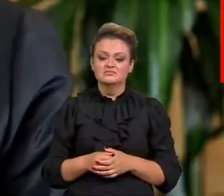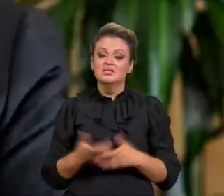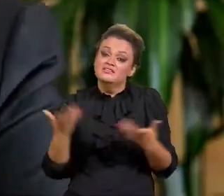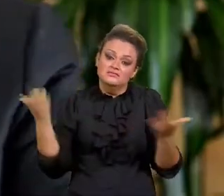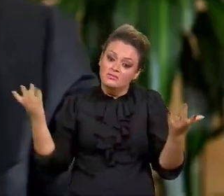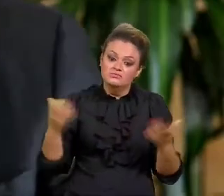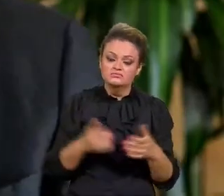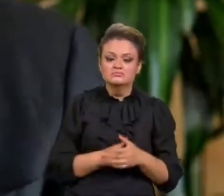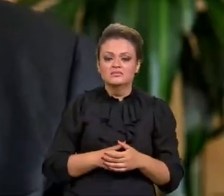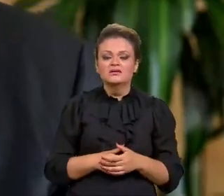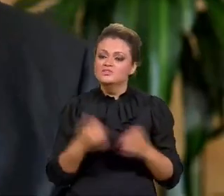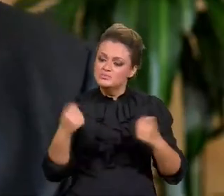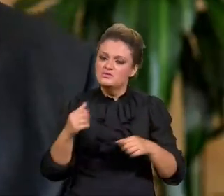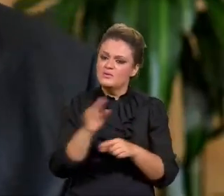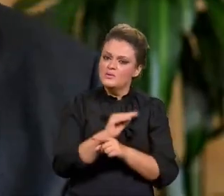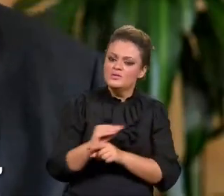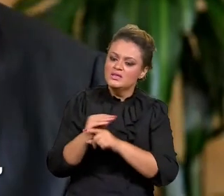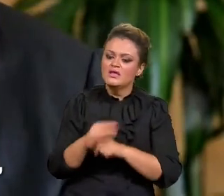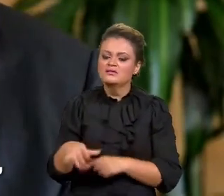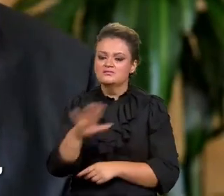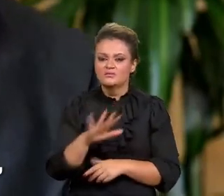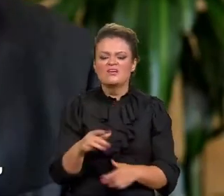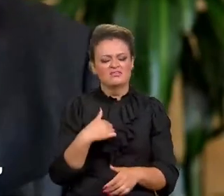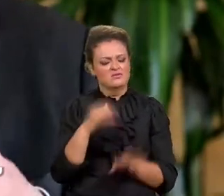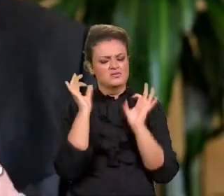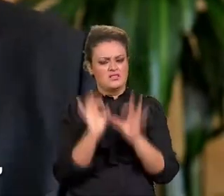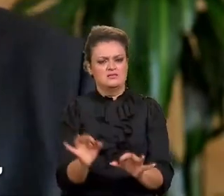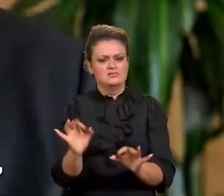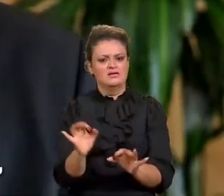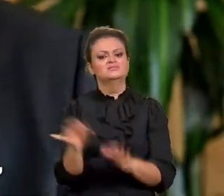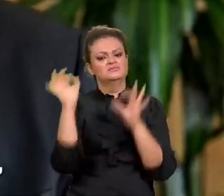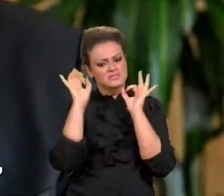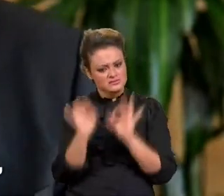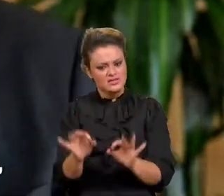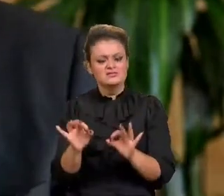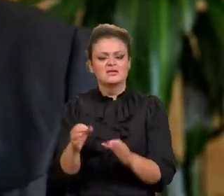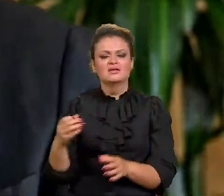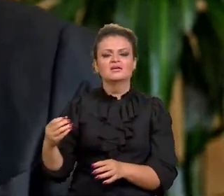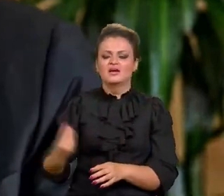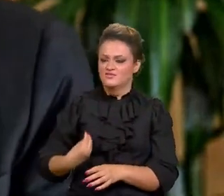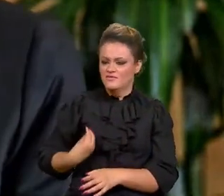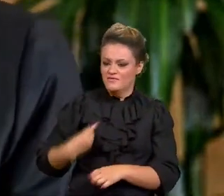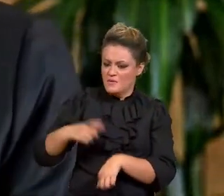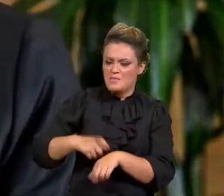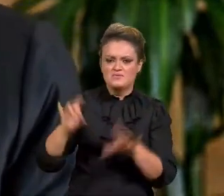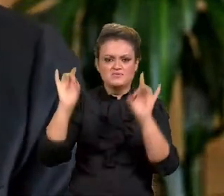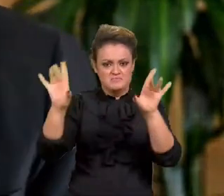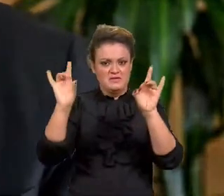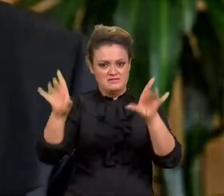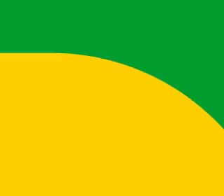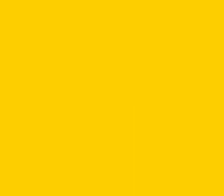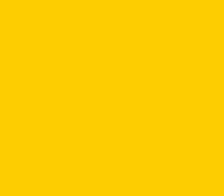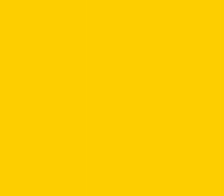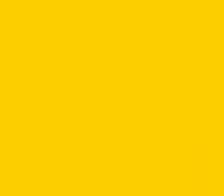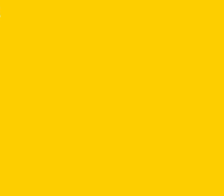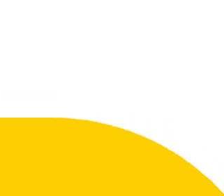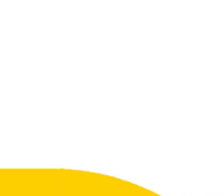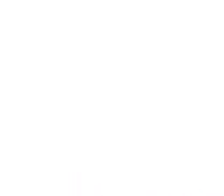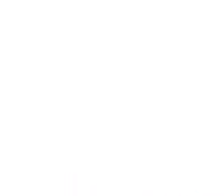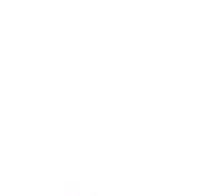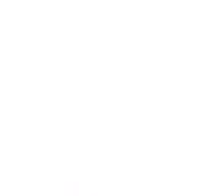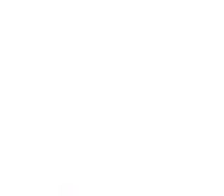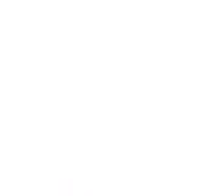estou convencido que nós estamos vivendo esse momento de ouro. Eu sou otimista, acho que o mundo está muito otimista.